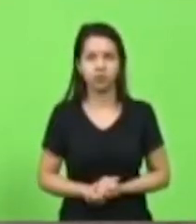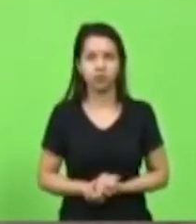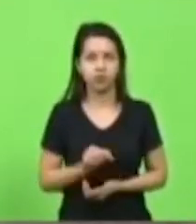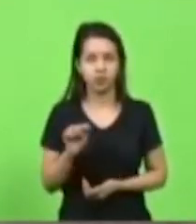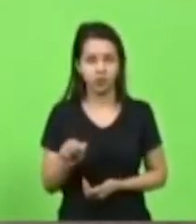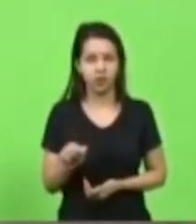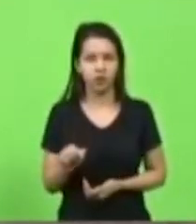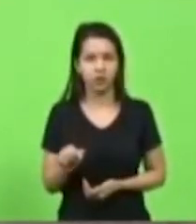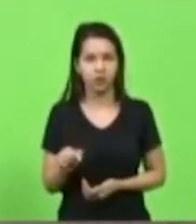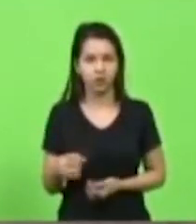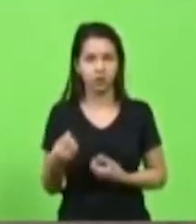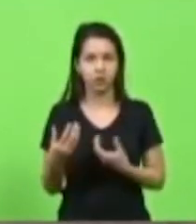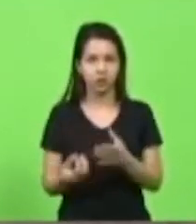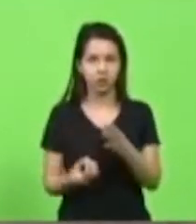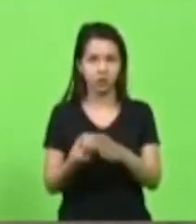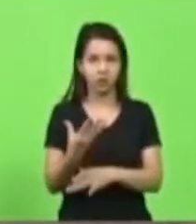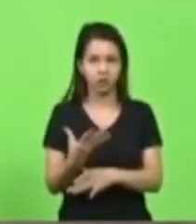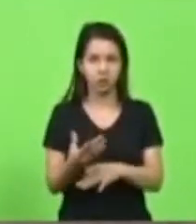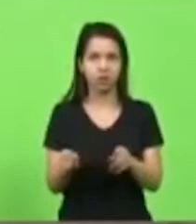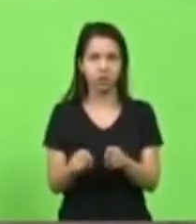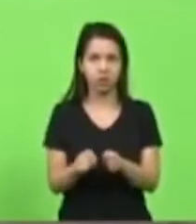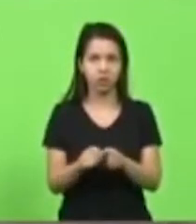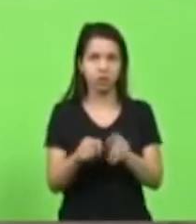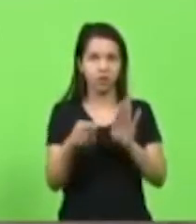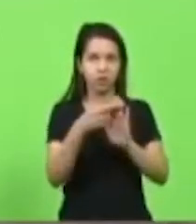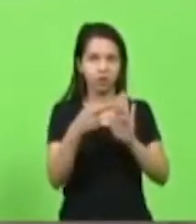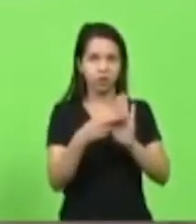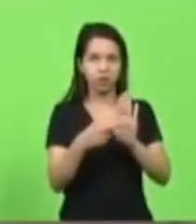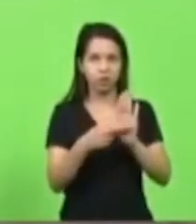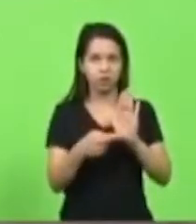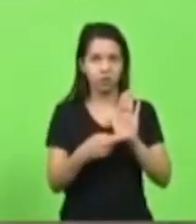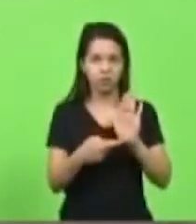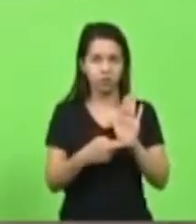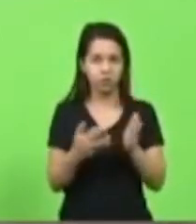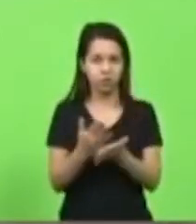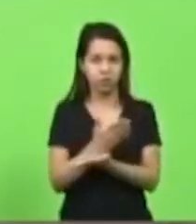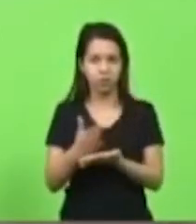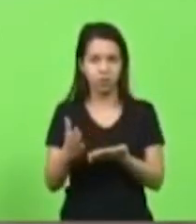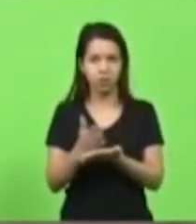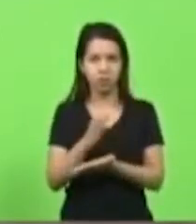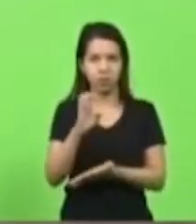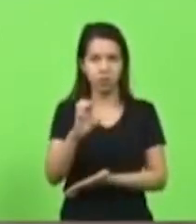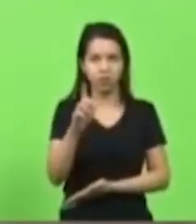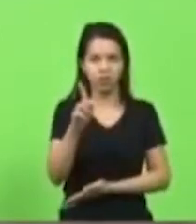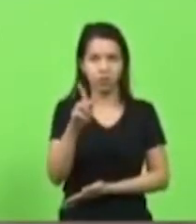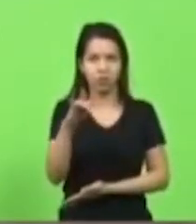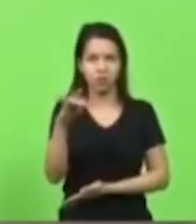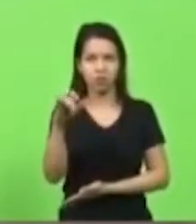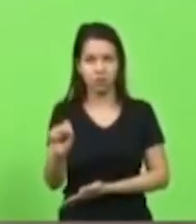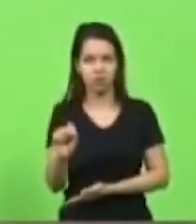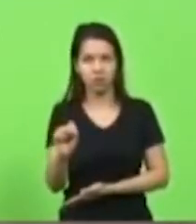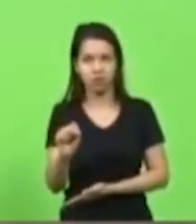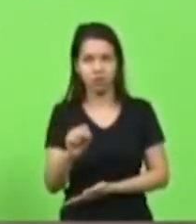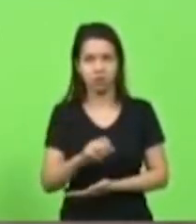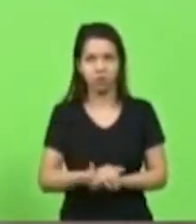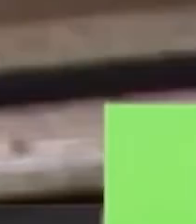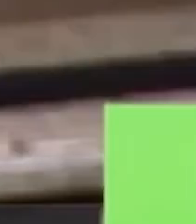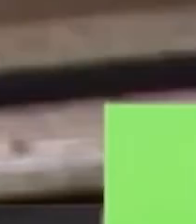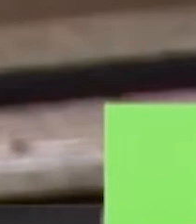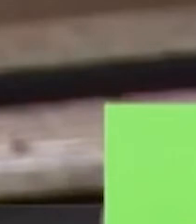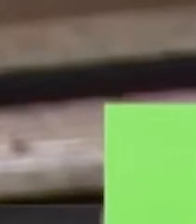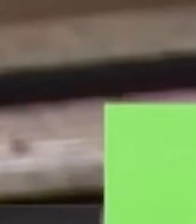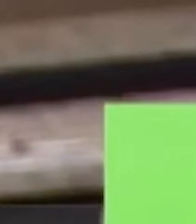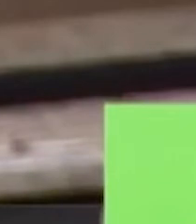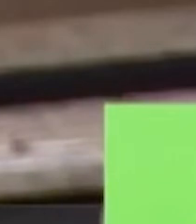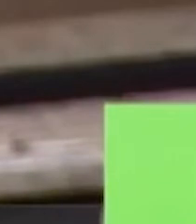ele institui isso e também regulamenta alguns EPIs, como, por exemplo,